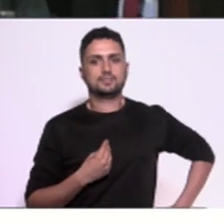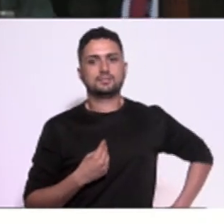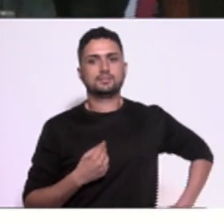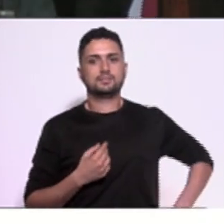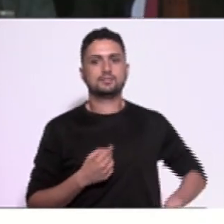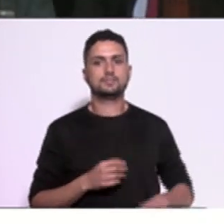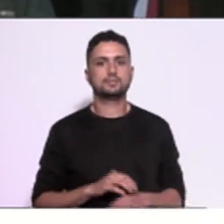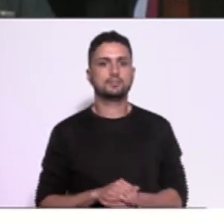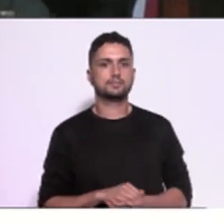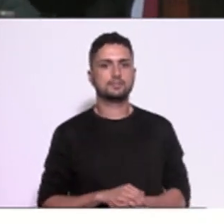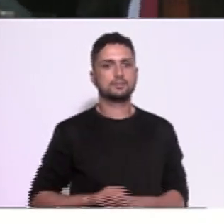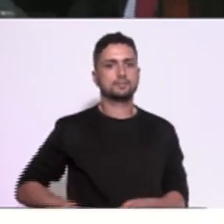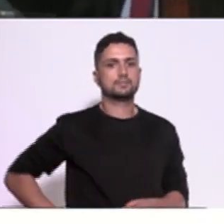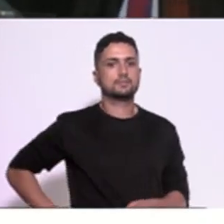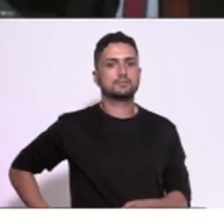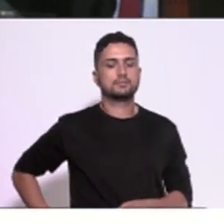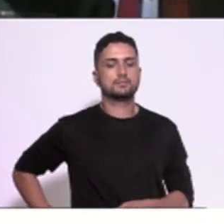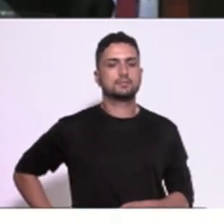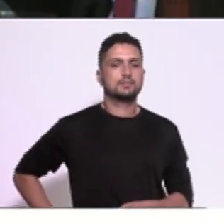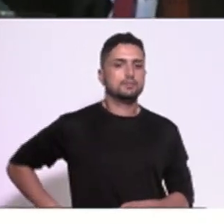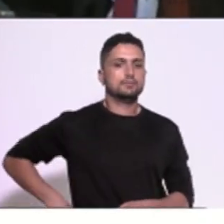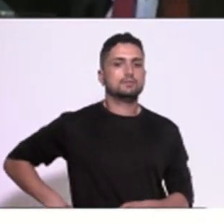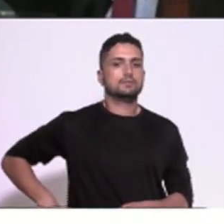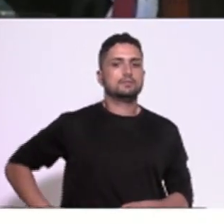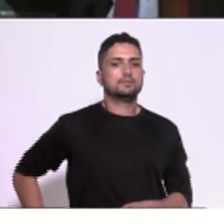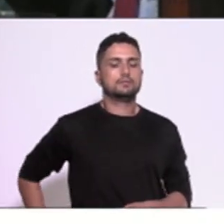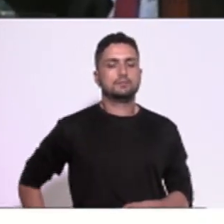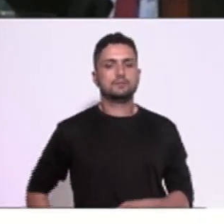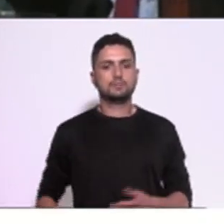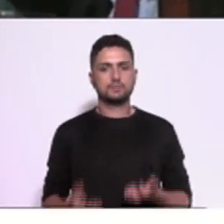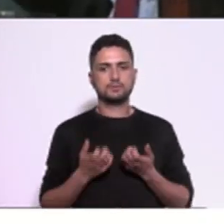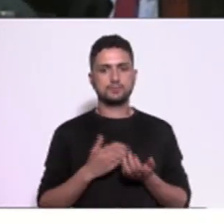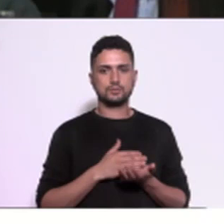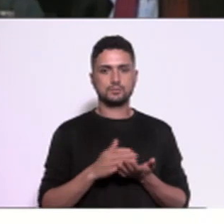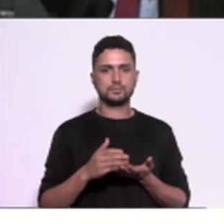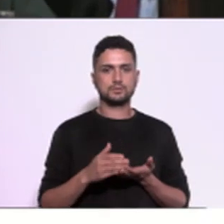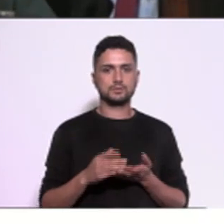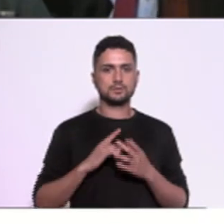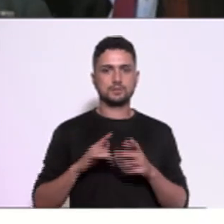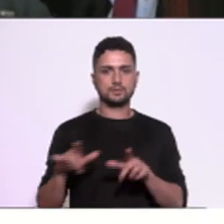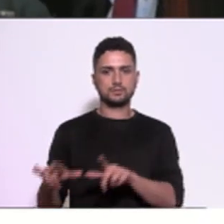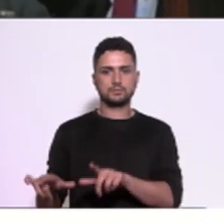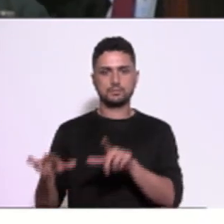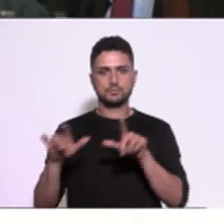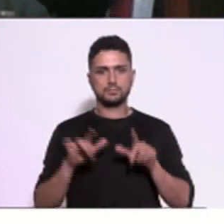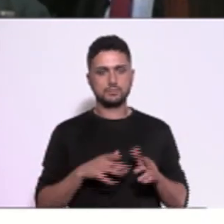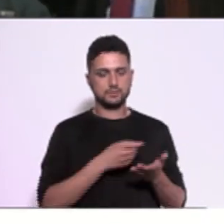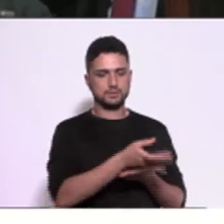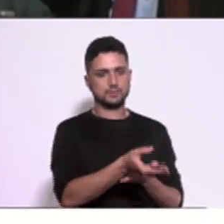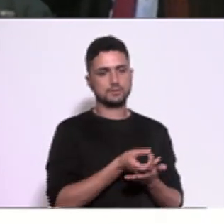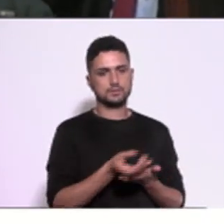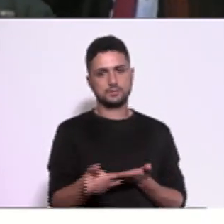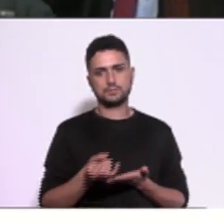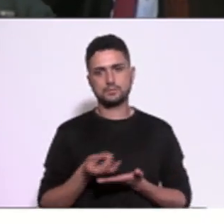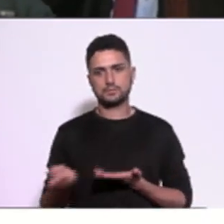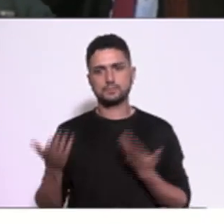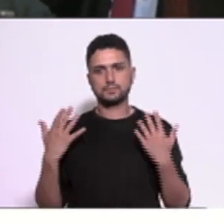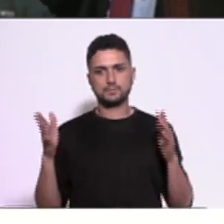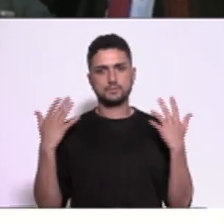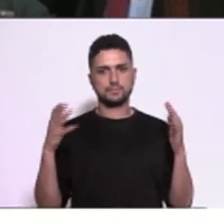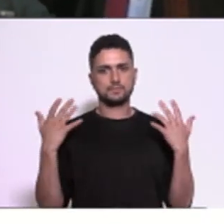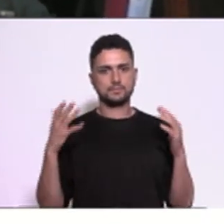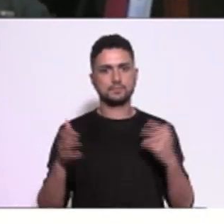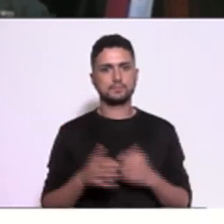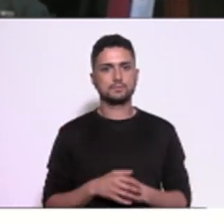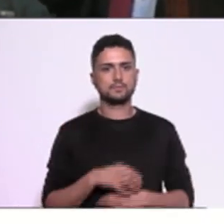período. Queremos iniciar agora as entregas das moções de congratulações e